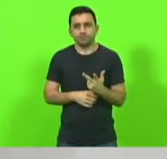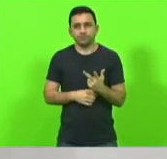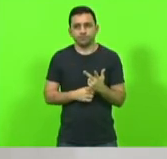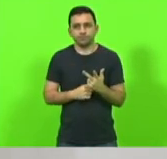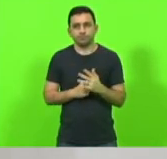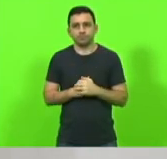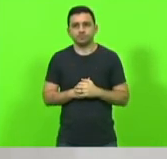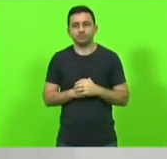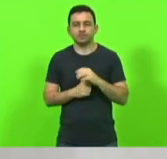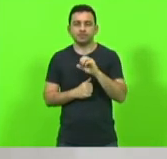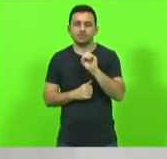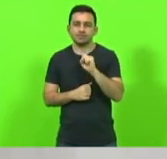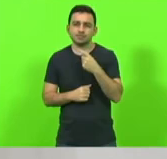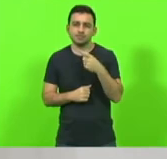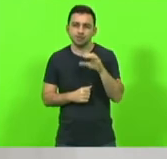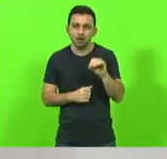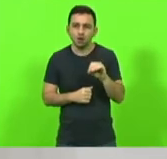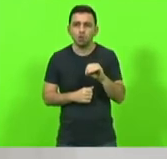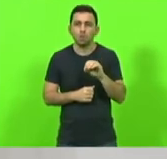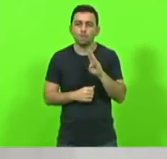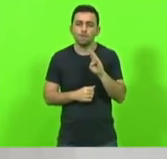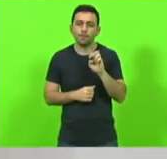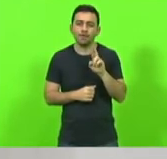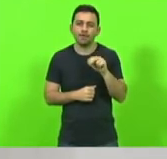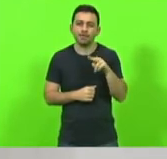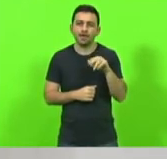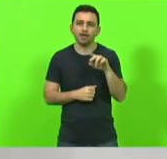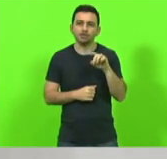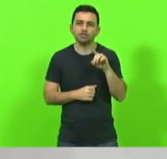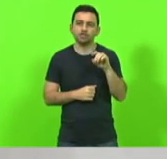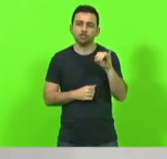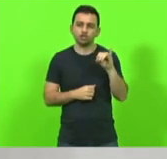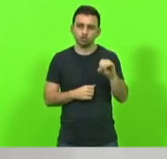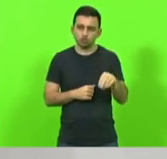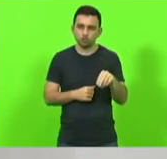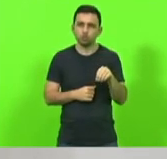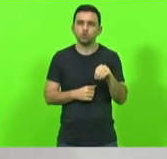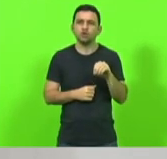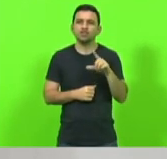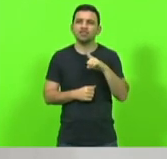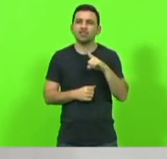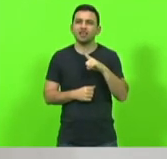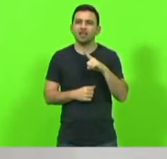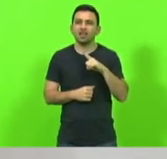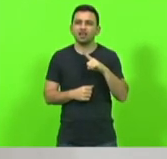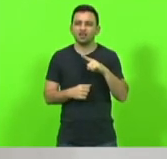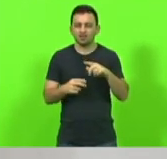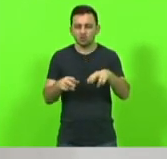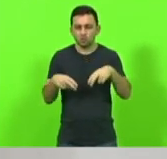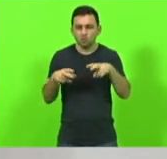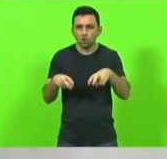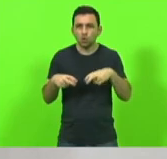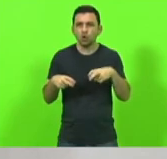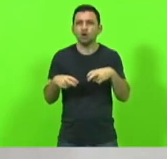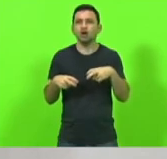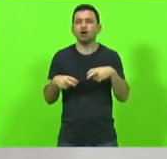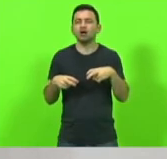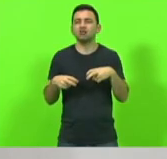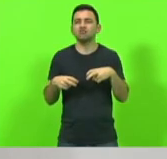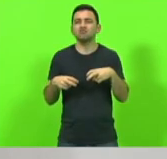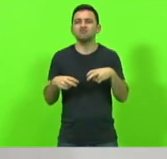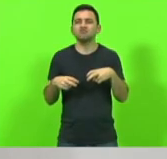São Bernardino, o ginásio de esportes, sem os agricultores, filhos de agricultores,